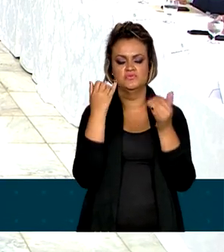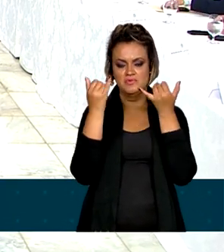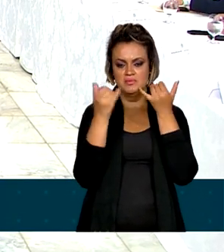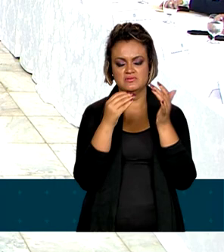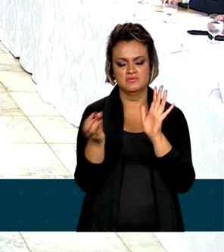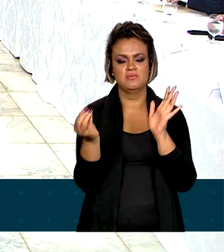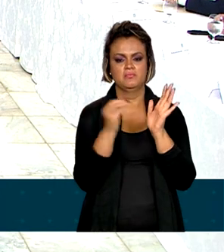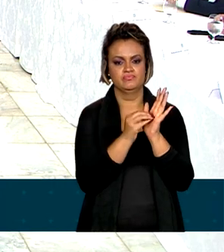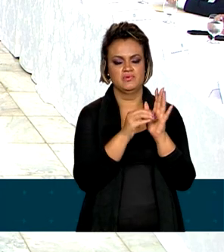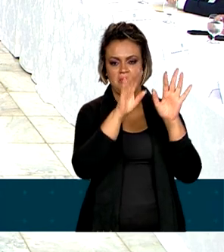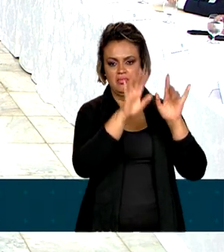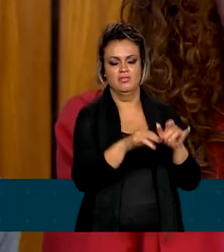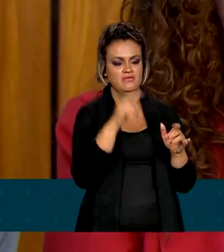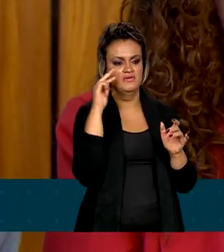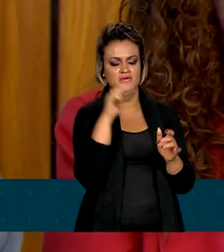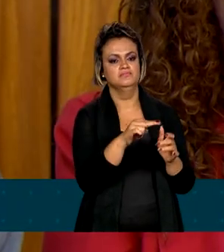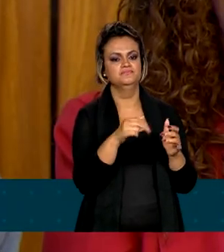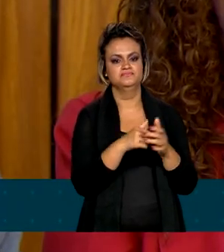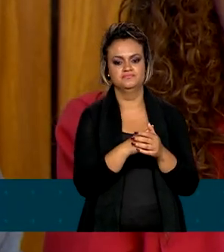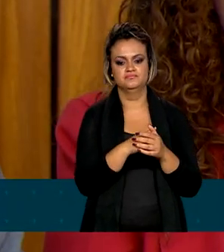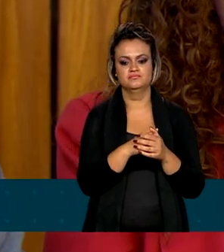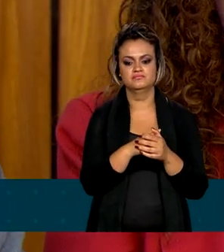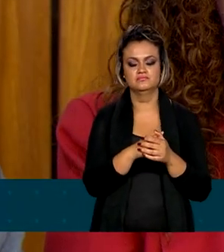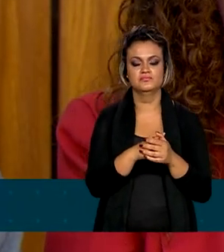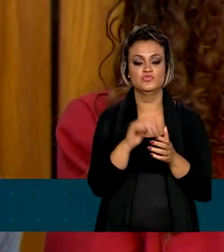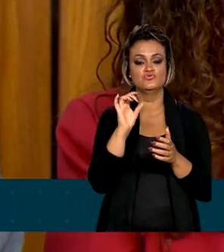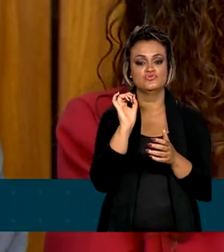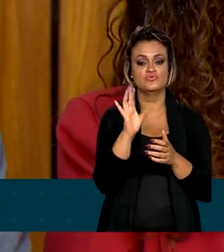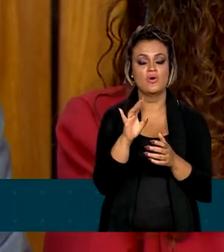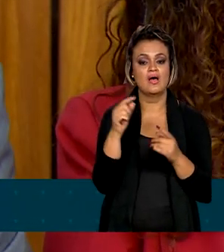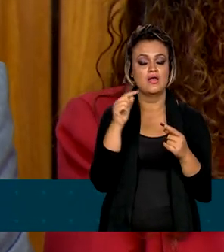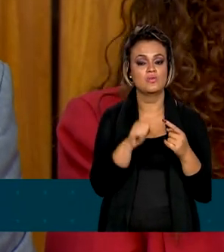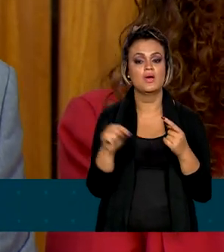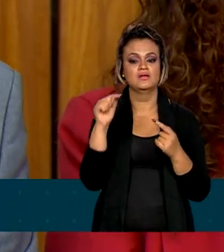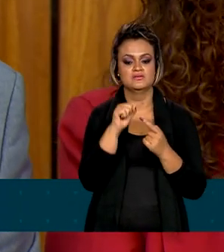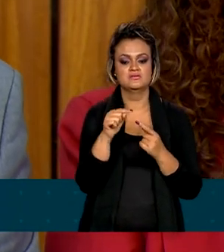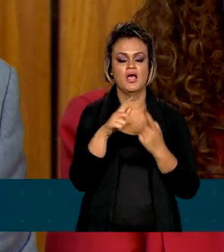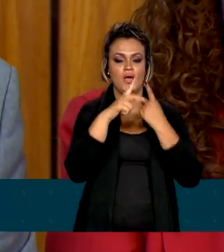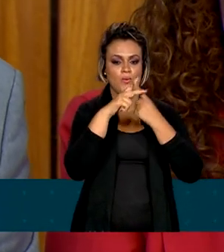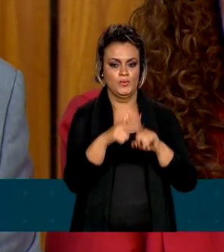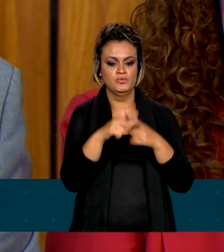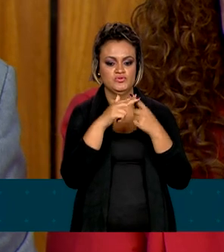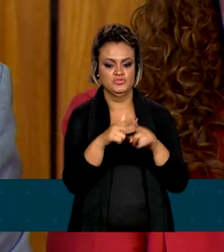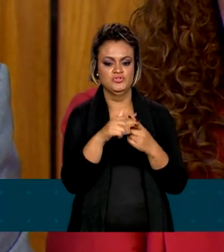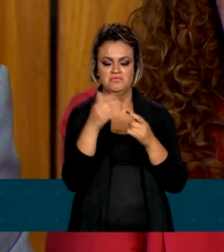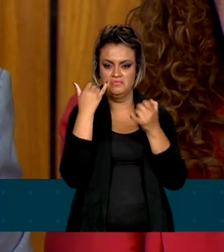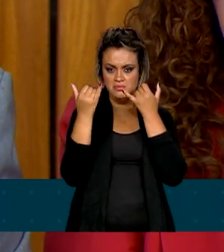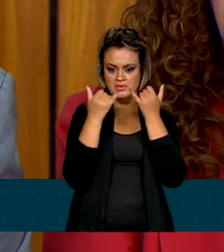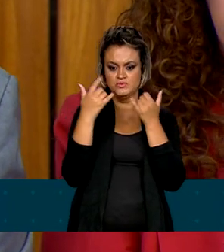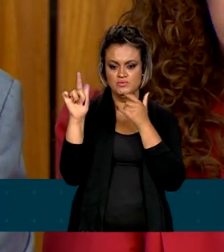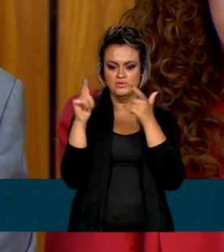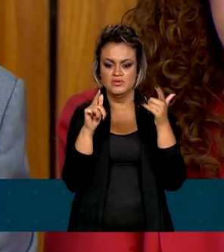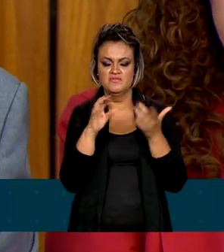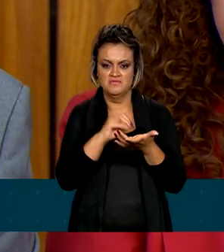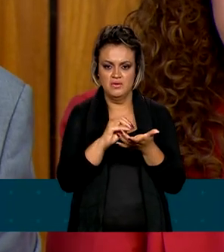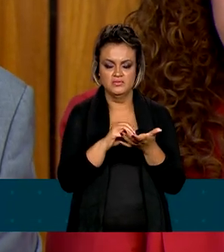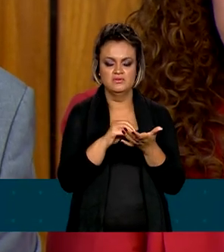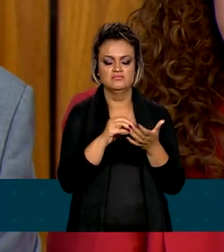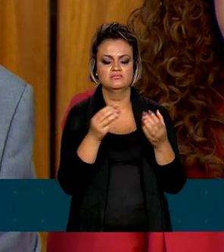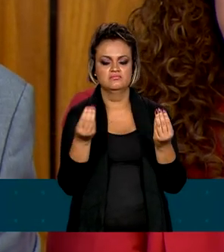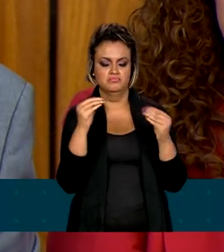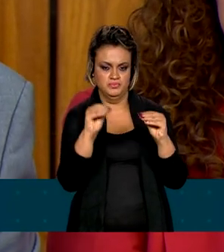já vão ver no formulário. Vocês vão ter que, eventualmente, atualizar, corrigir informações que estejam faltando